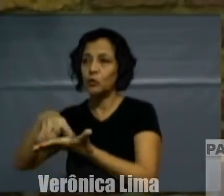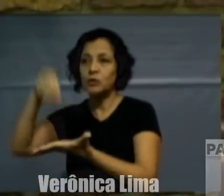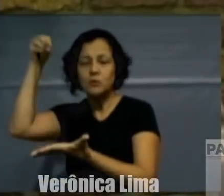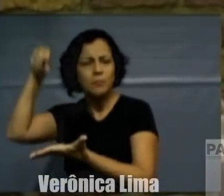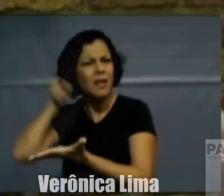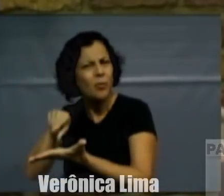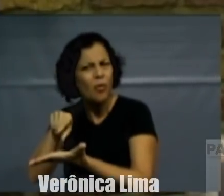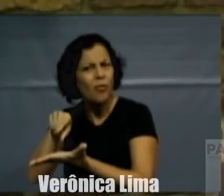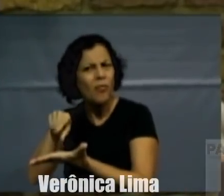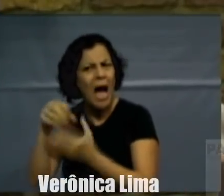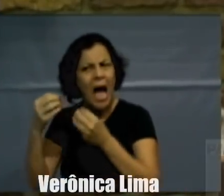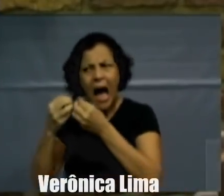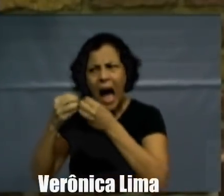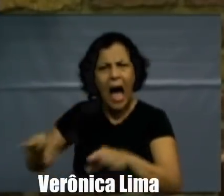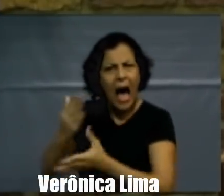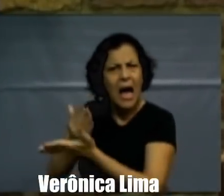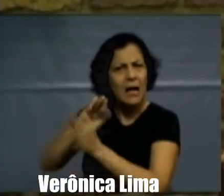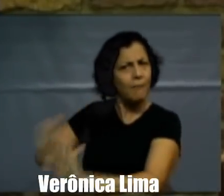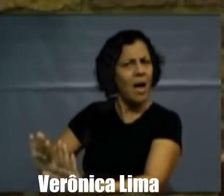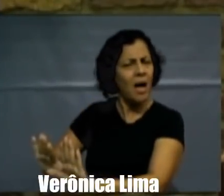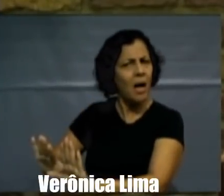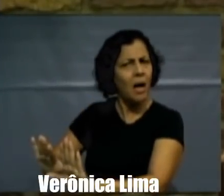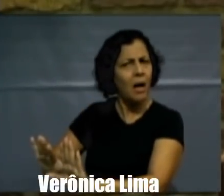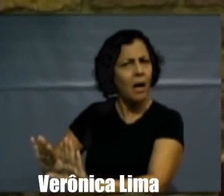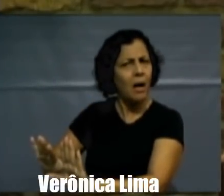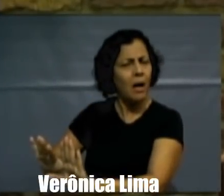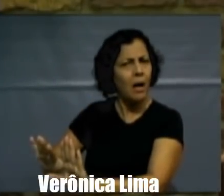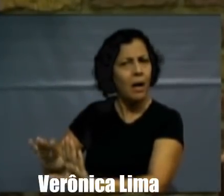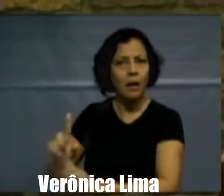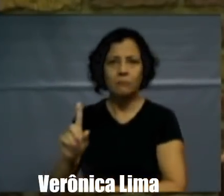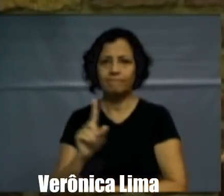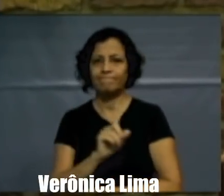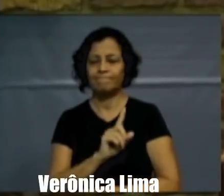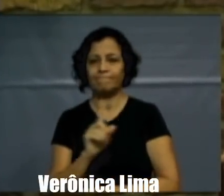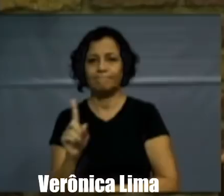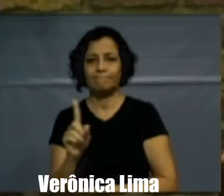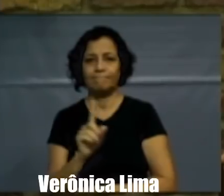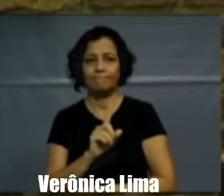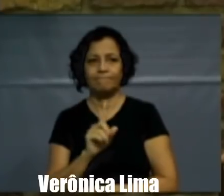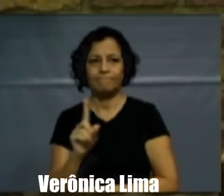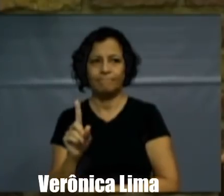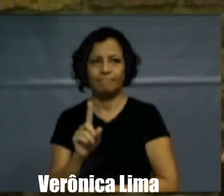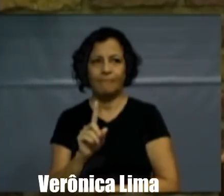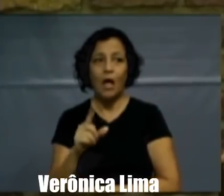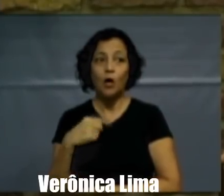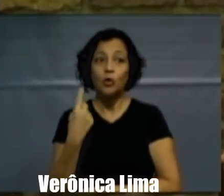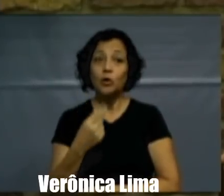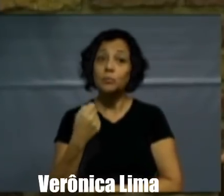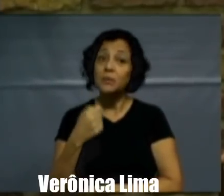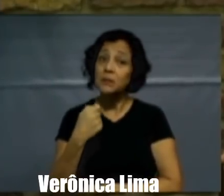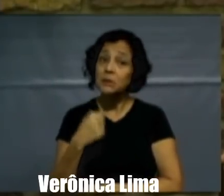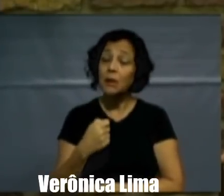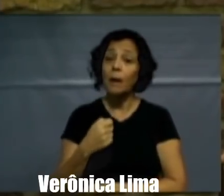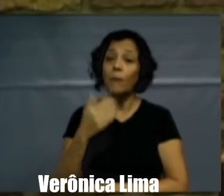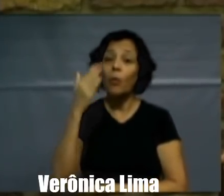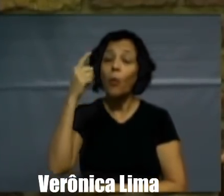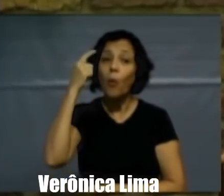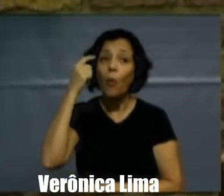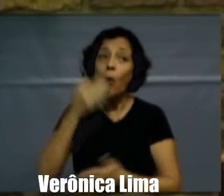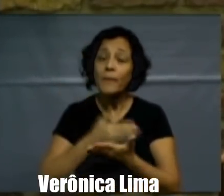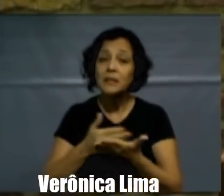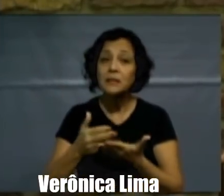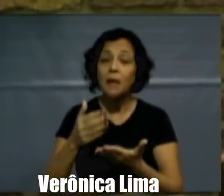tratar de todos os assuntos. A gente precisa começar a pensar